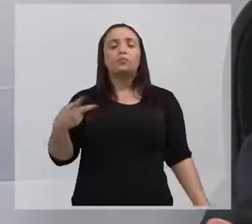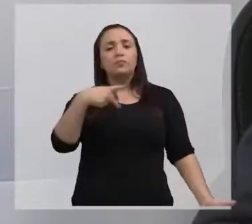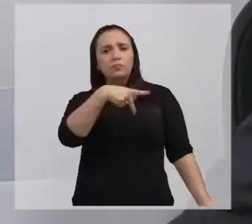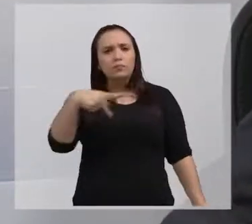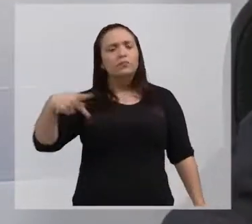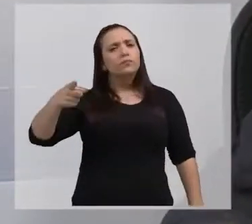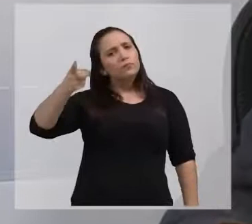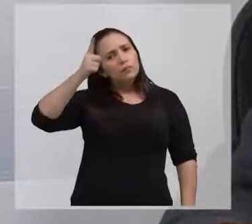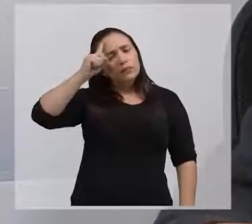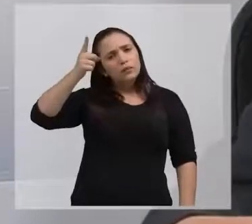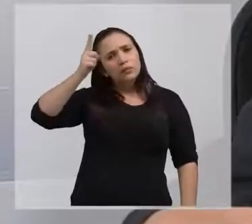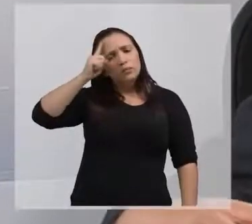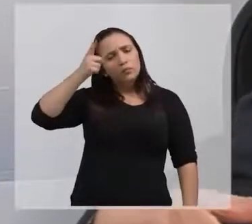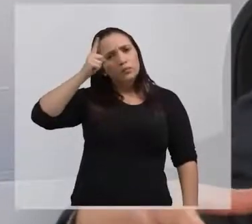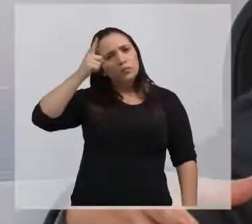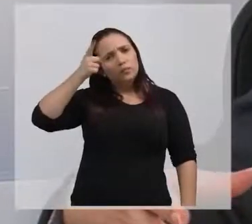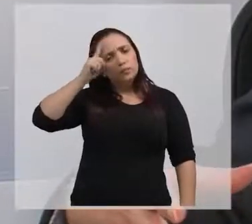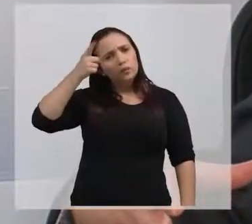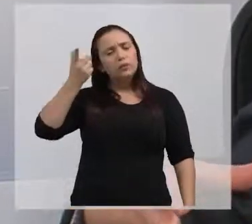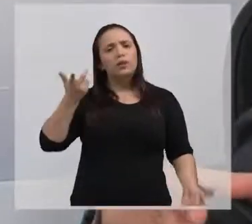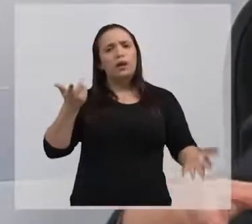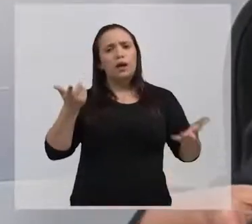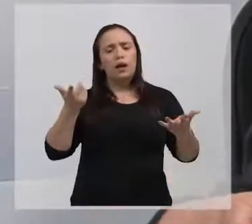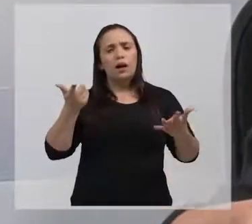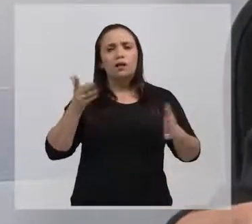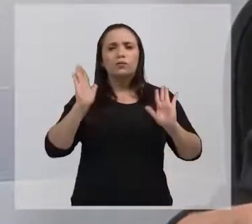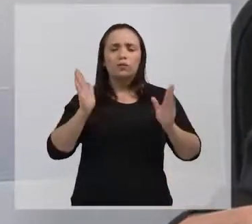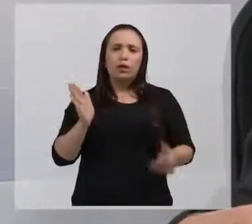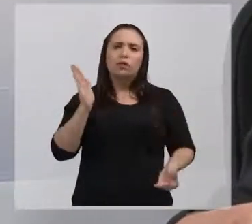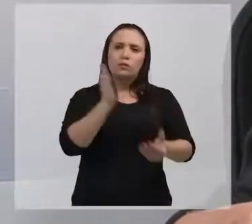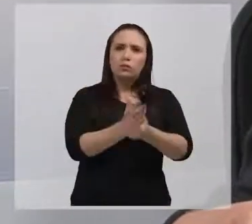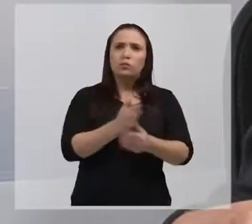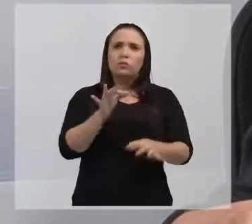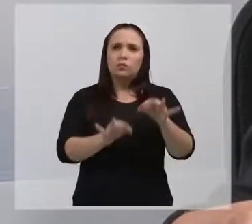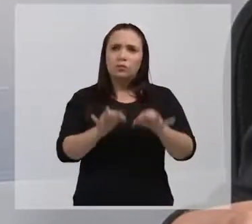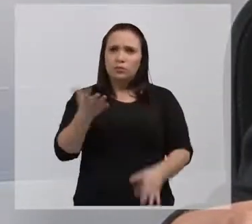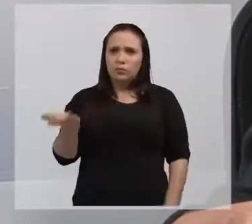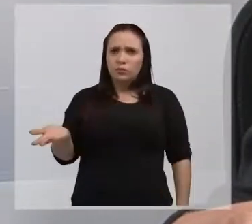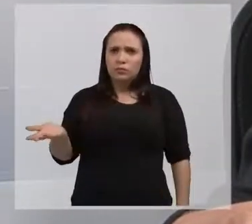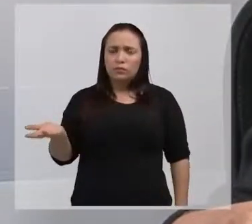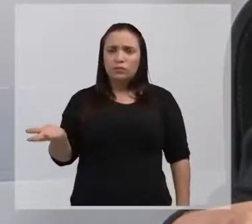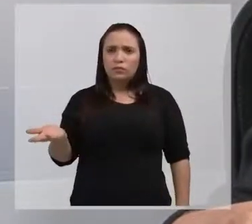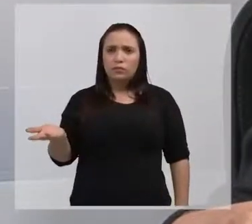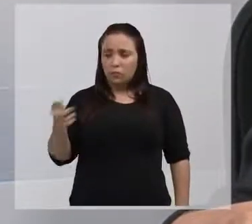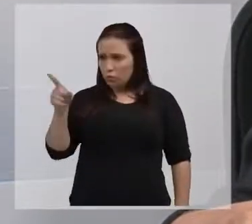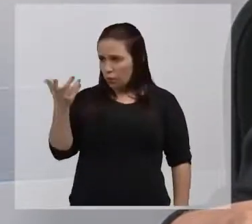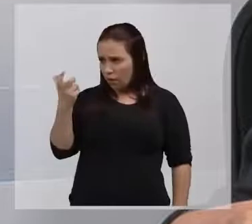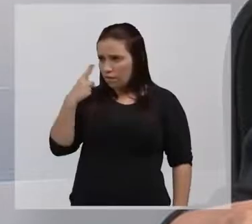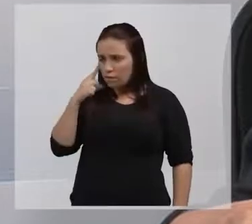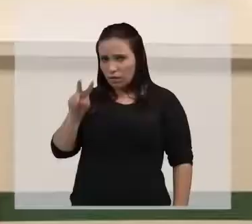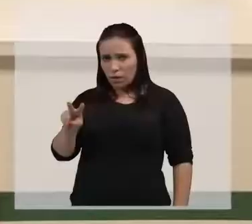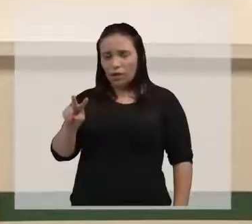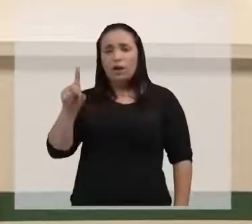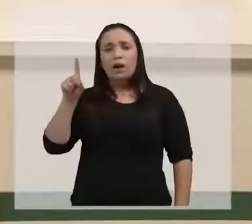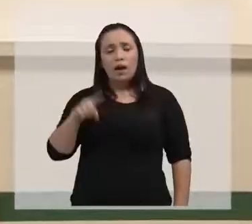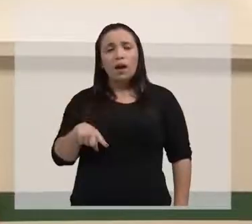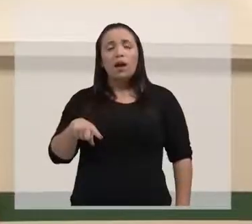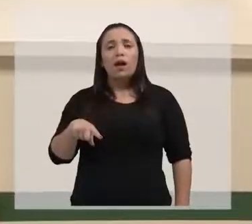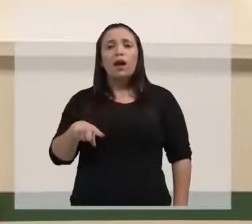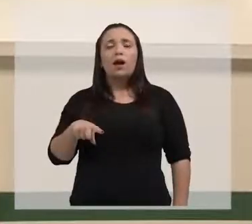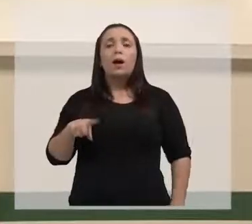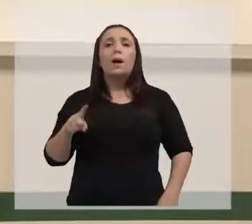dia as pessoas próximas a ele estão respondendo na justiça. Mas tu quer ver um fato pior do que isso? É o placar. Qual